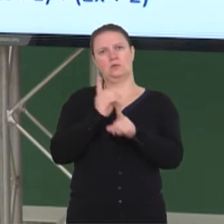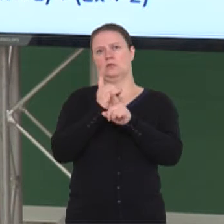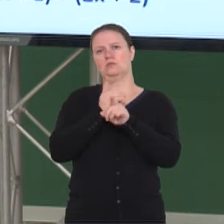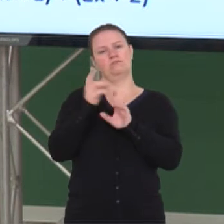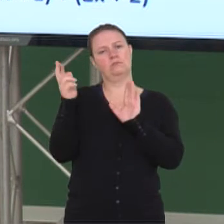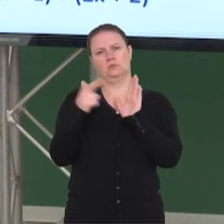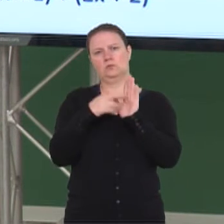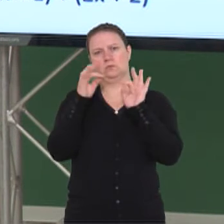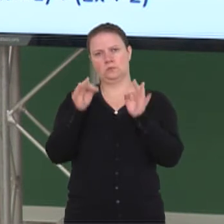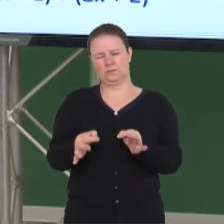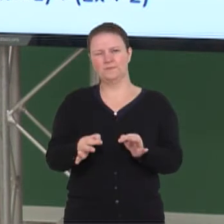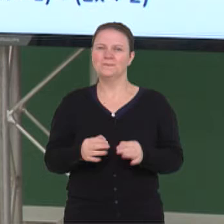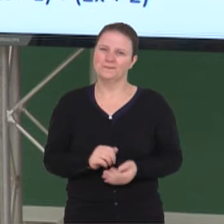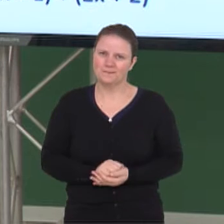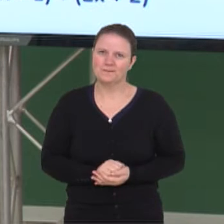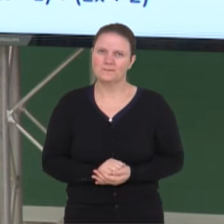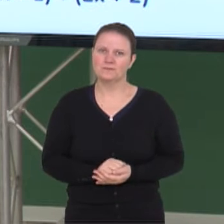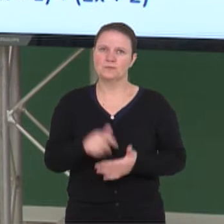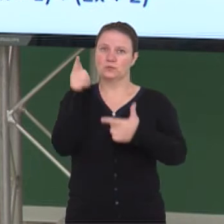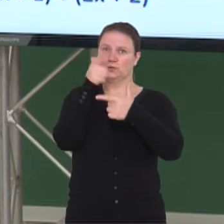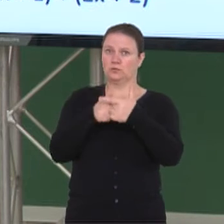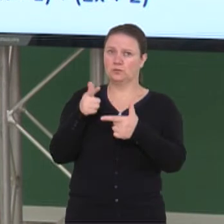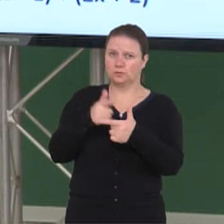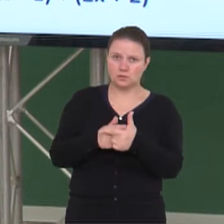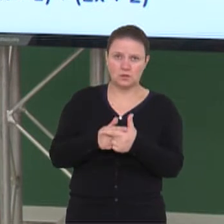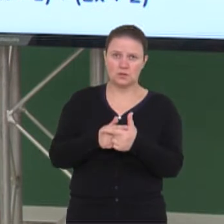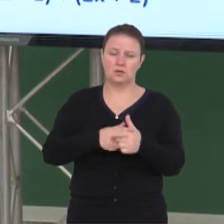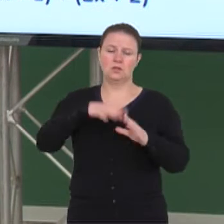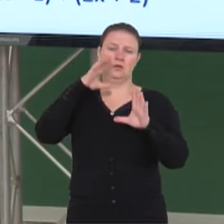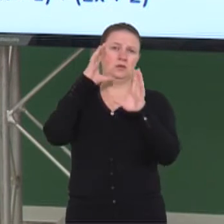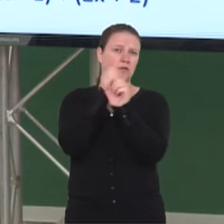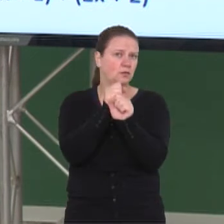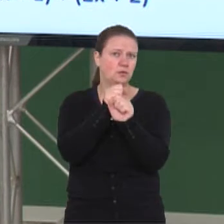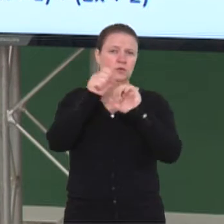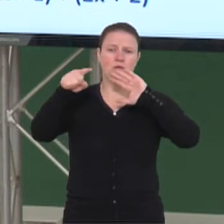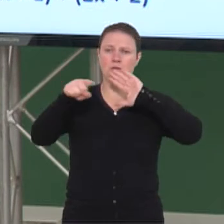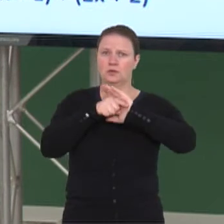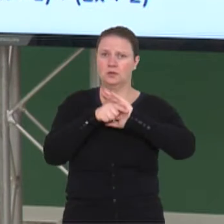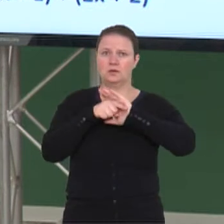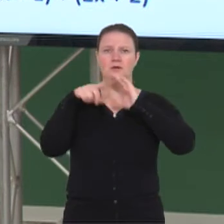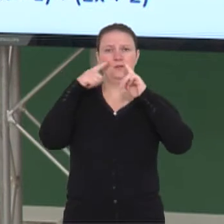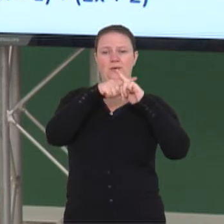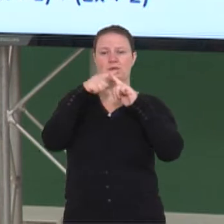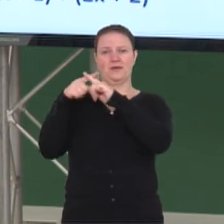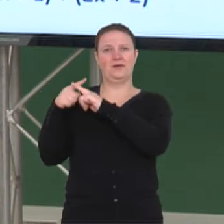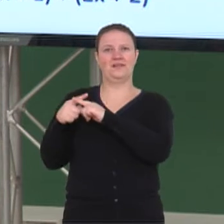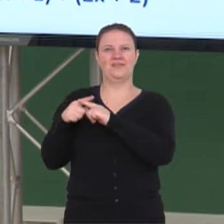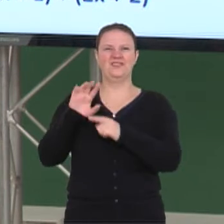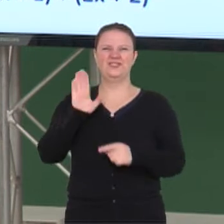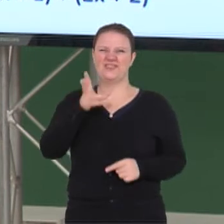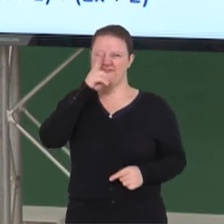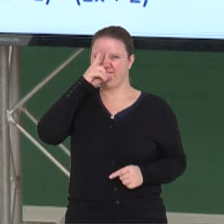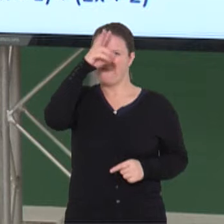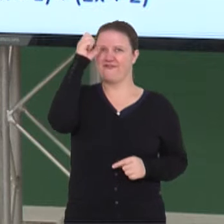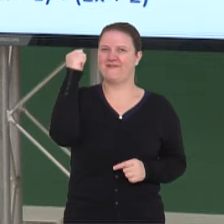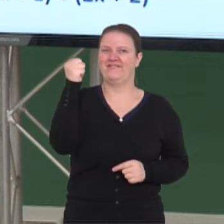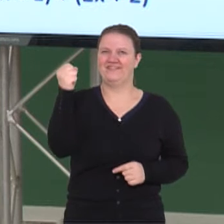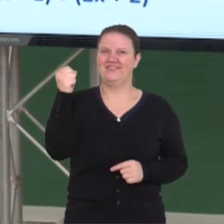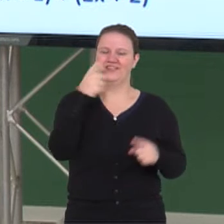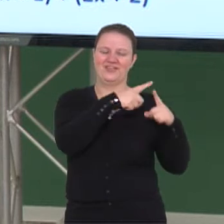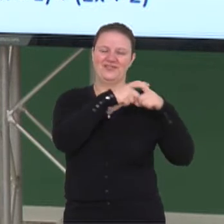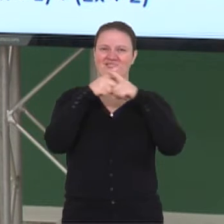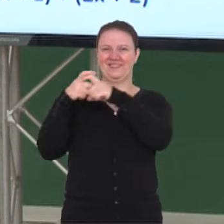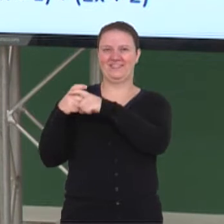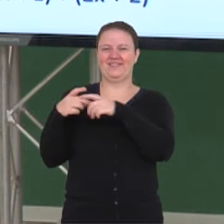multiplicação. Beleza em divisão? Beleza em adição, subtração, multiplicação? Você está forte em polinômio agora. Então a